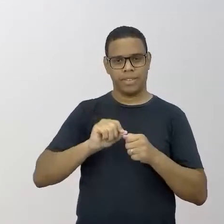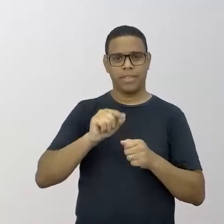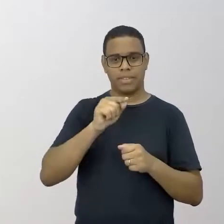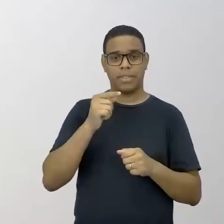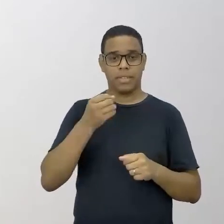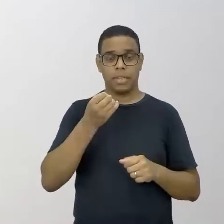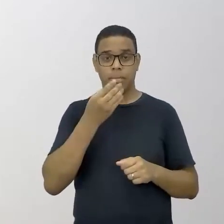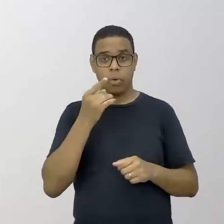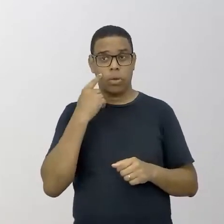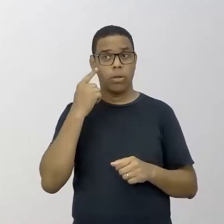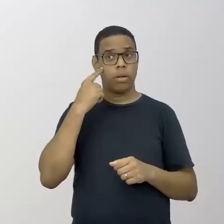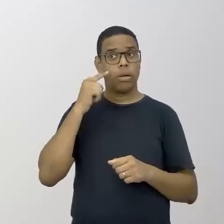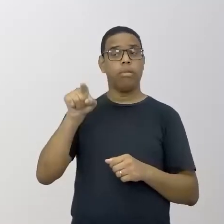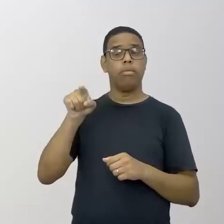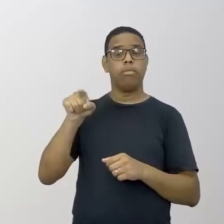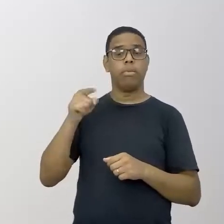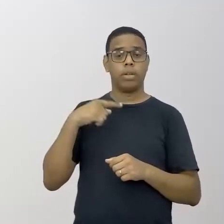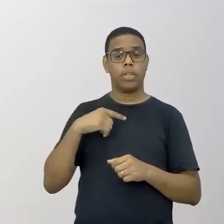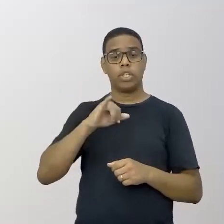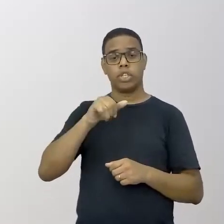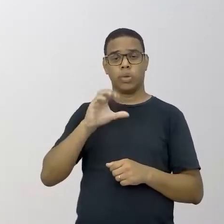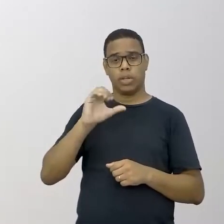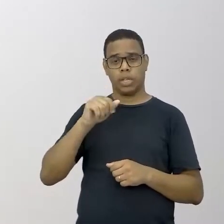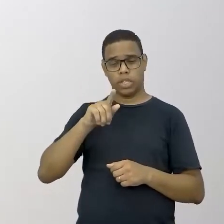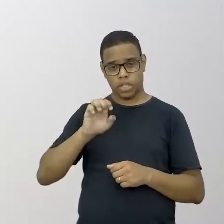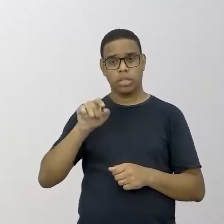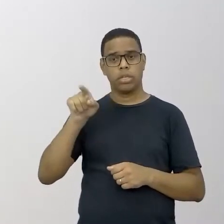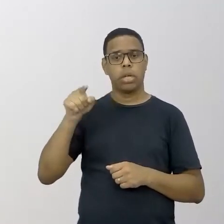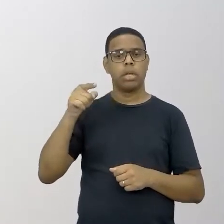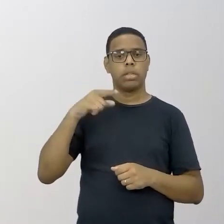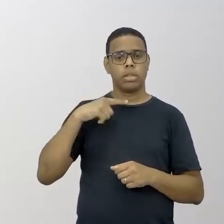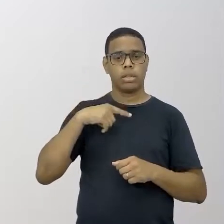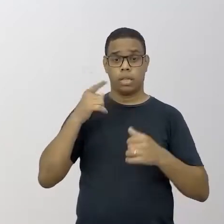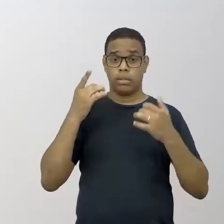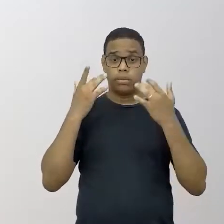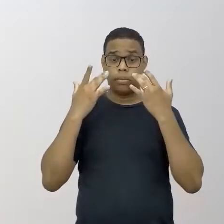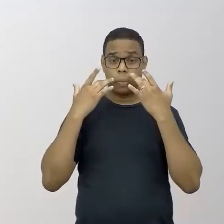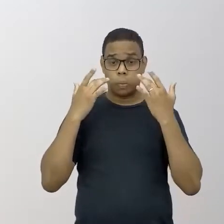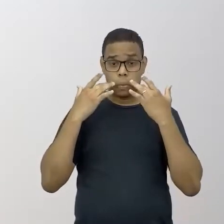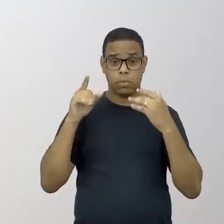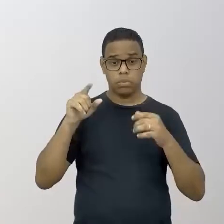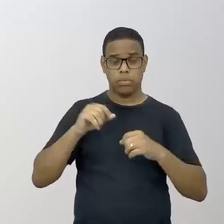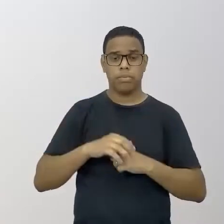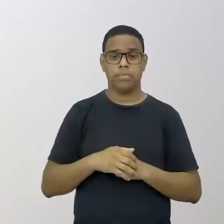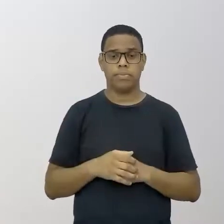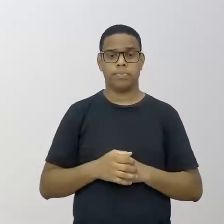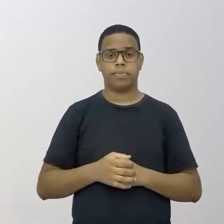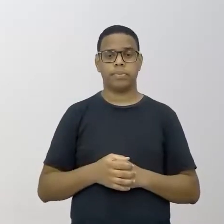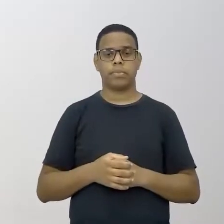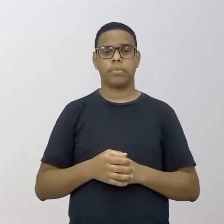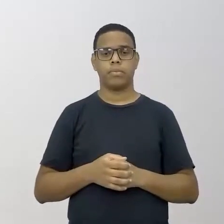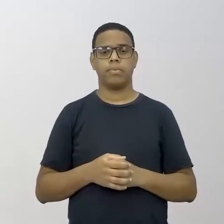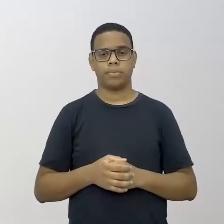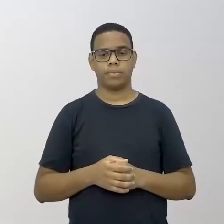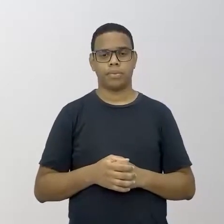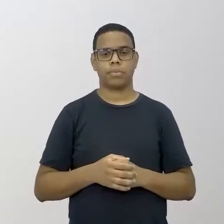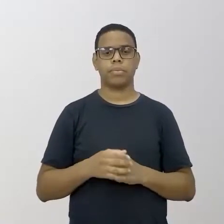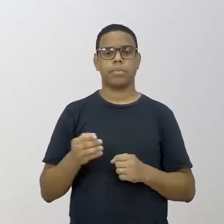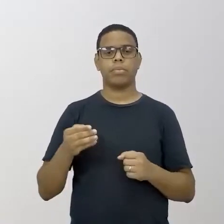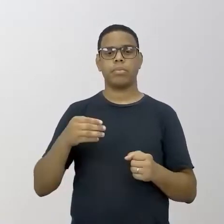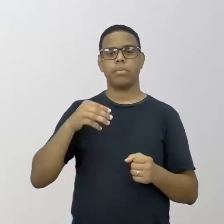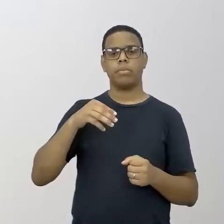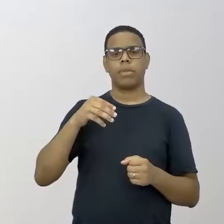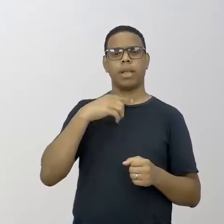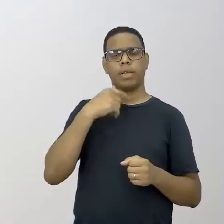essas referências, né? O John Cage, ele tem uma peça que tem o nome é uma minutagem.